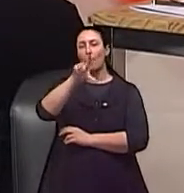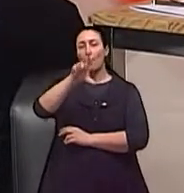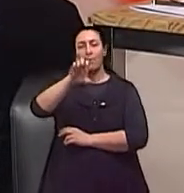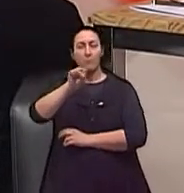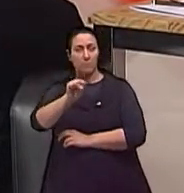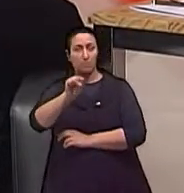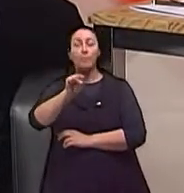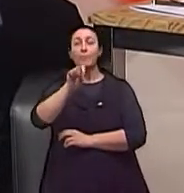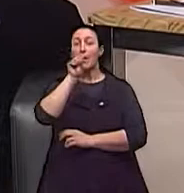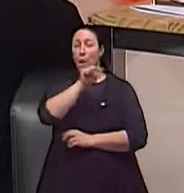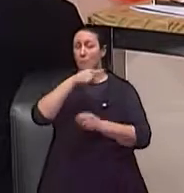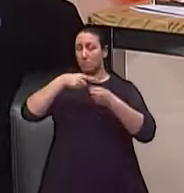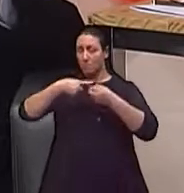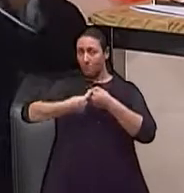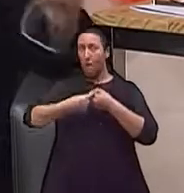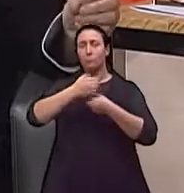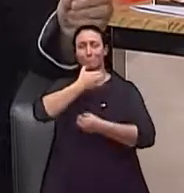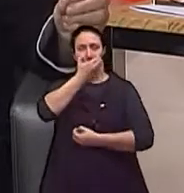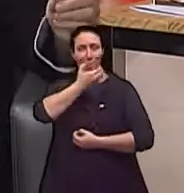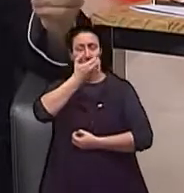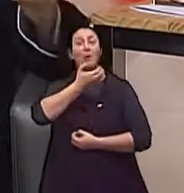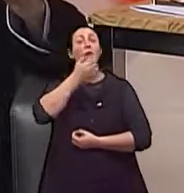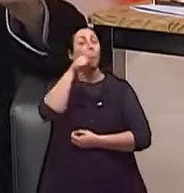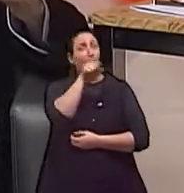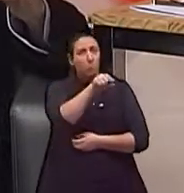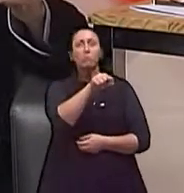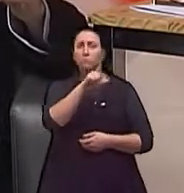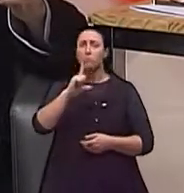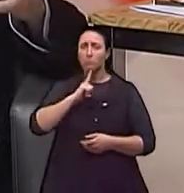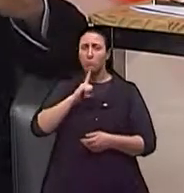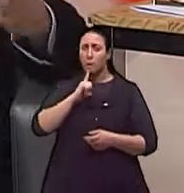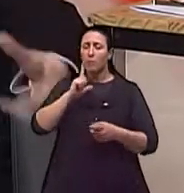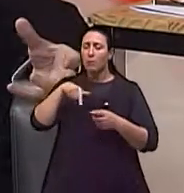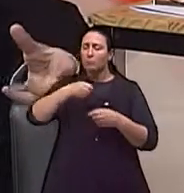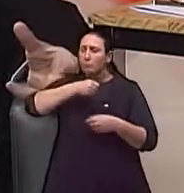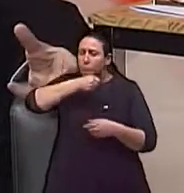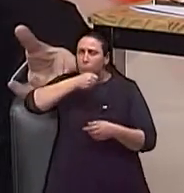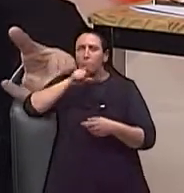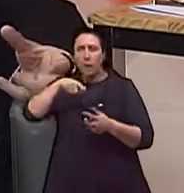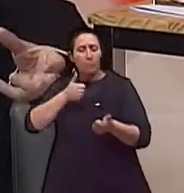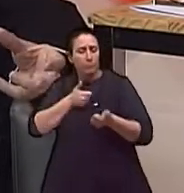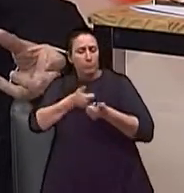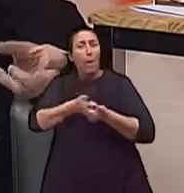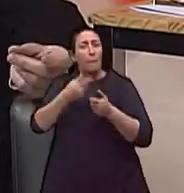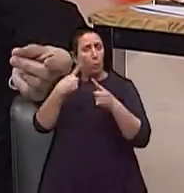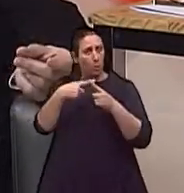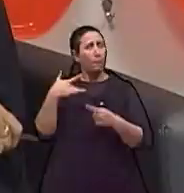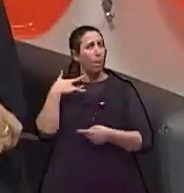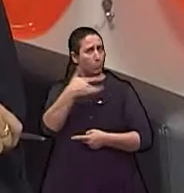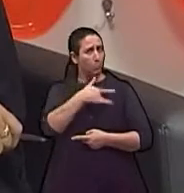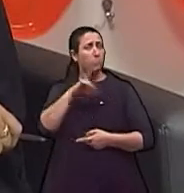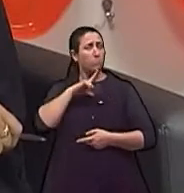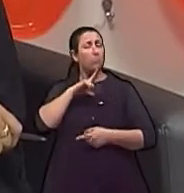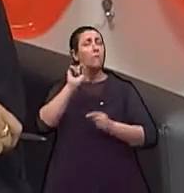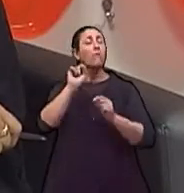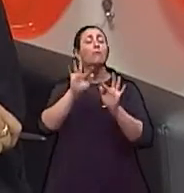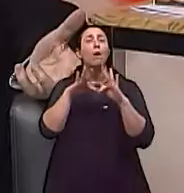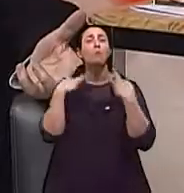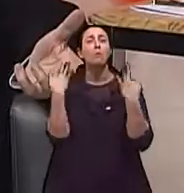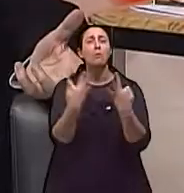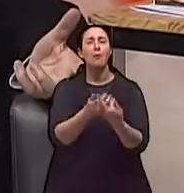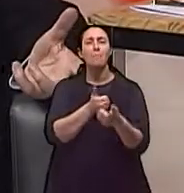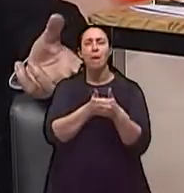ali o vovô A vovó tá perto do neto do bisneto isso também é um fator de saúde lá tem uma população de 100 anos para